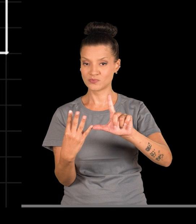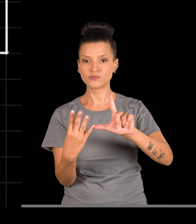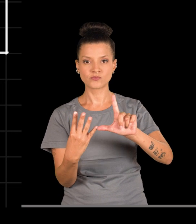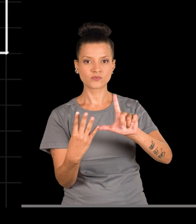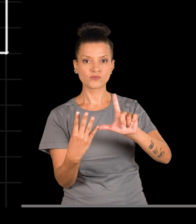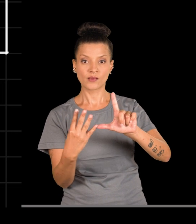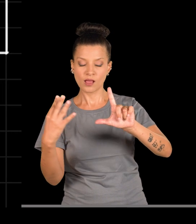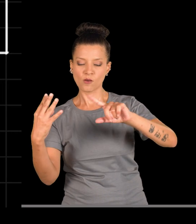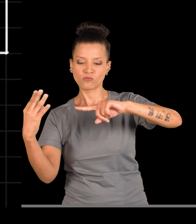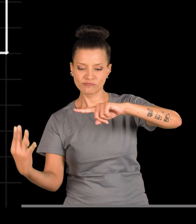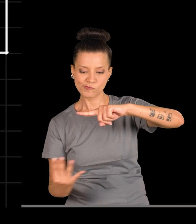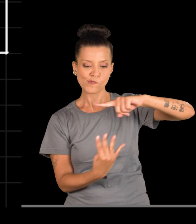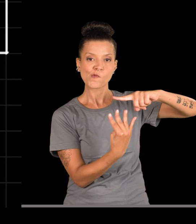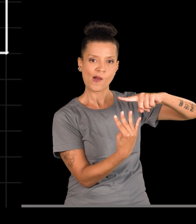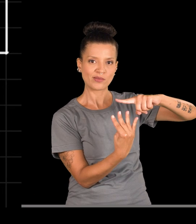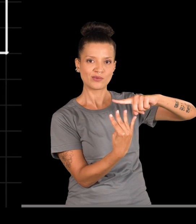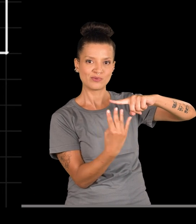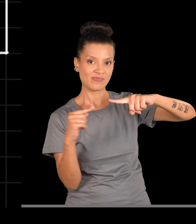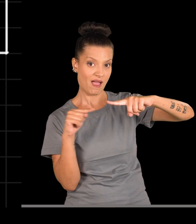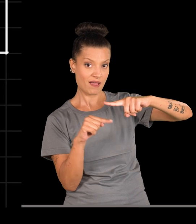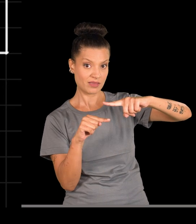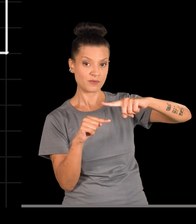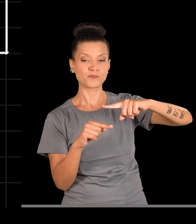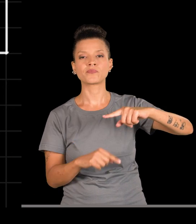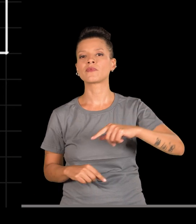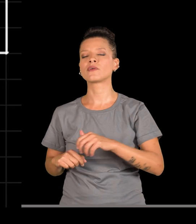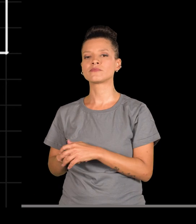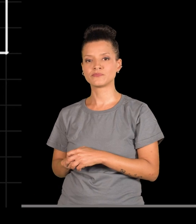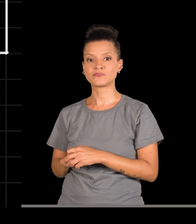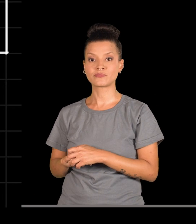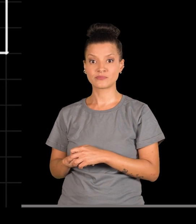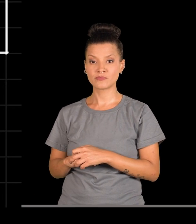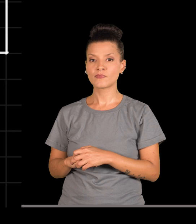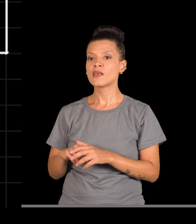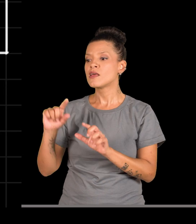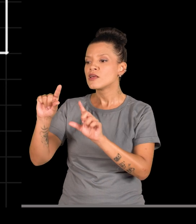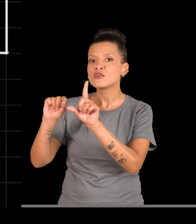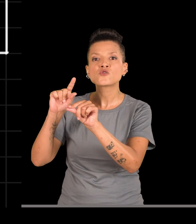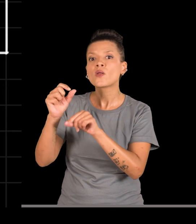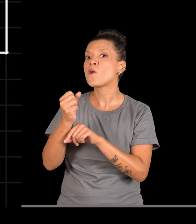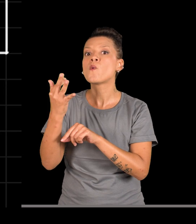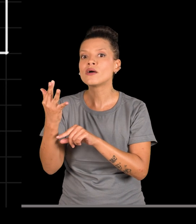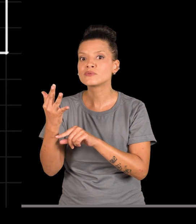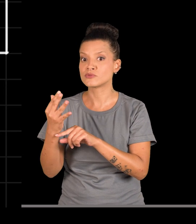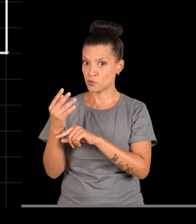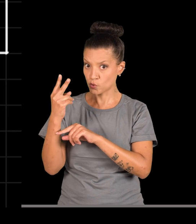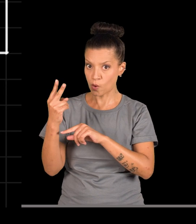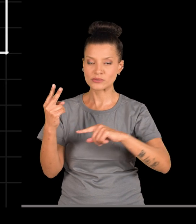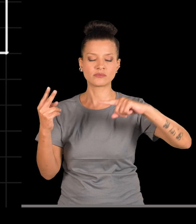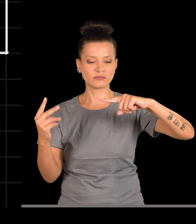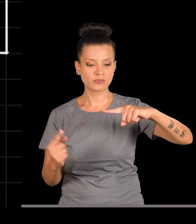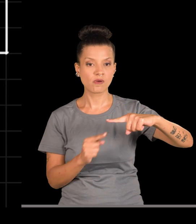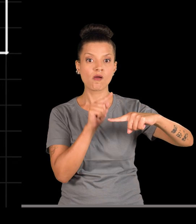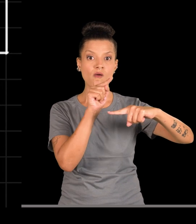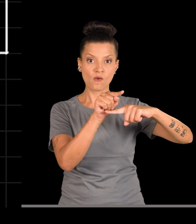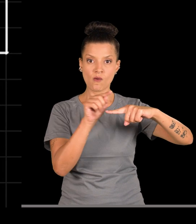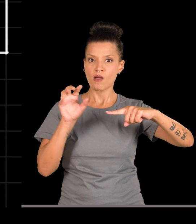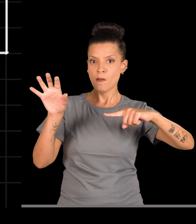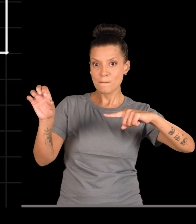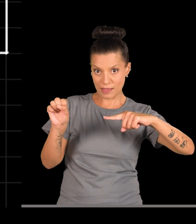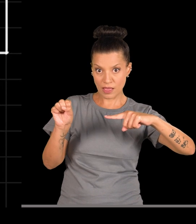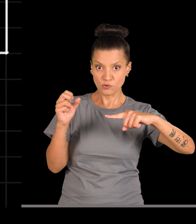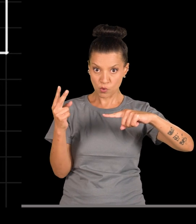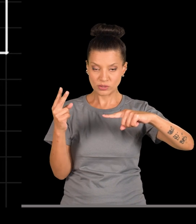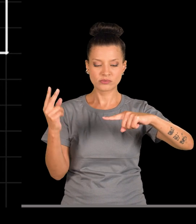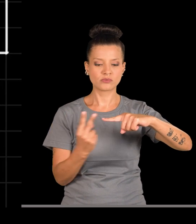partes iguais. Então, esse número aqui representa o número de partes que o quadrado foi dividido. E o 2 aqui de cima representa o número de partes em que o quadrado foi pintado. Quantas